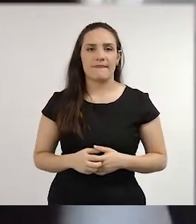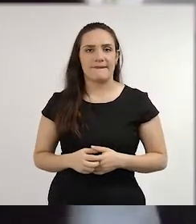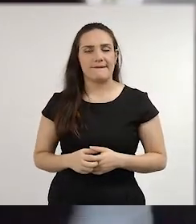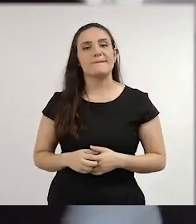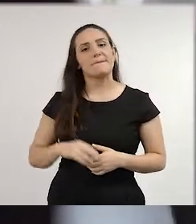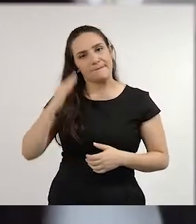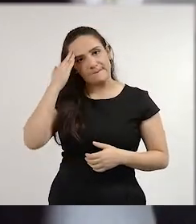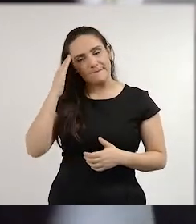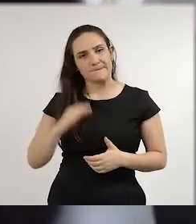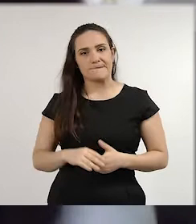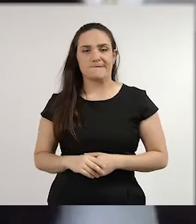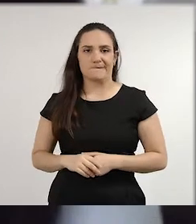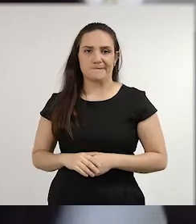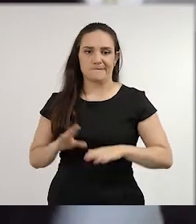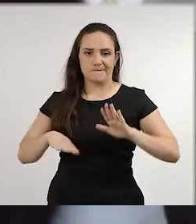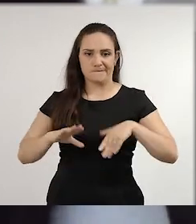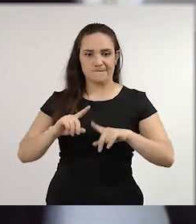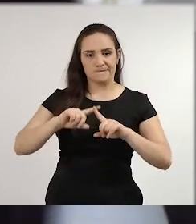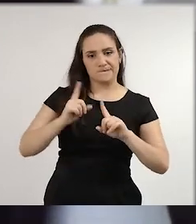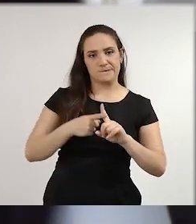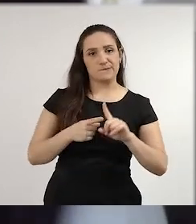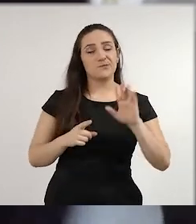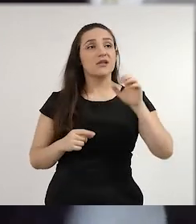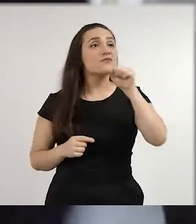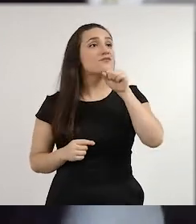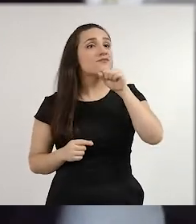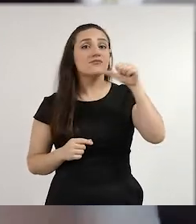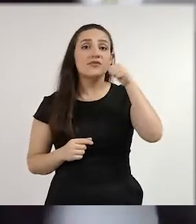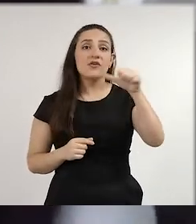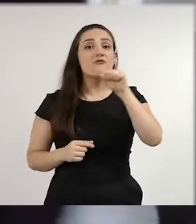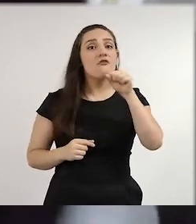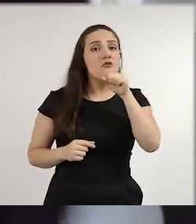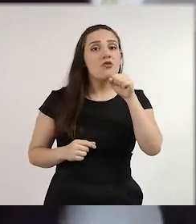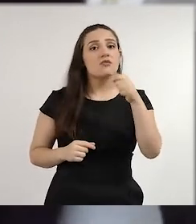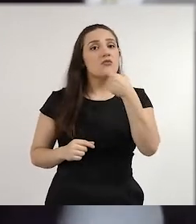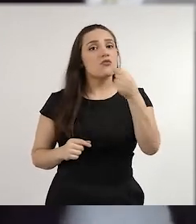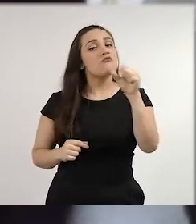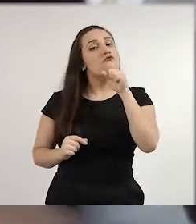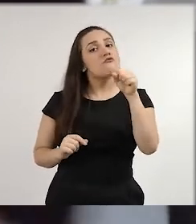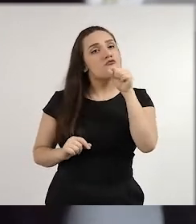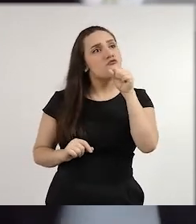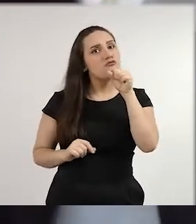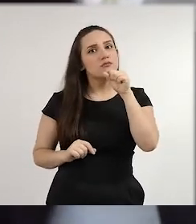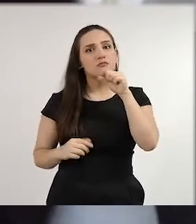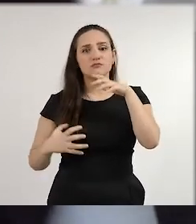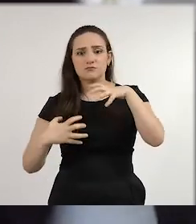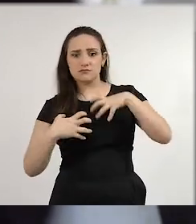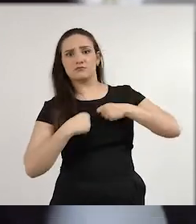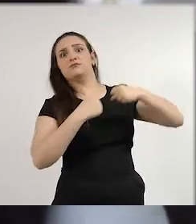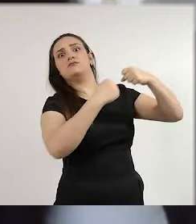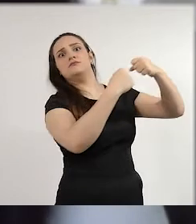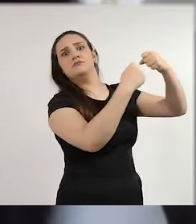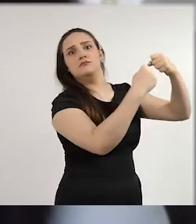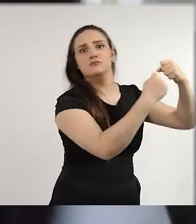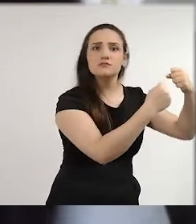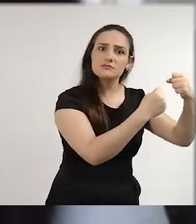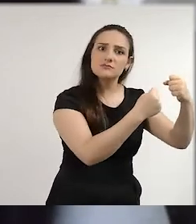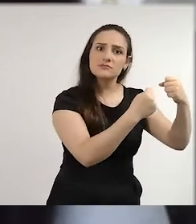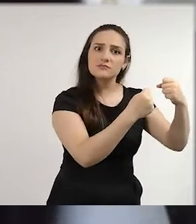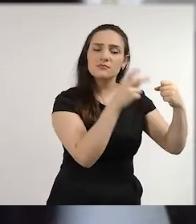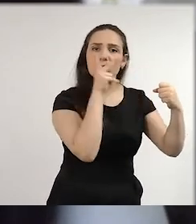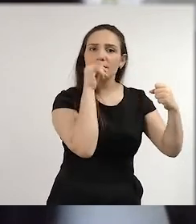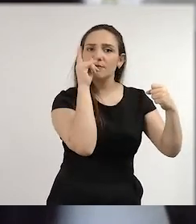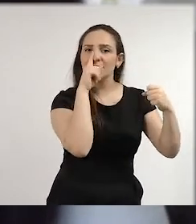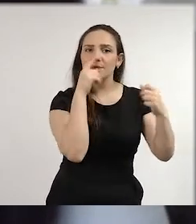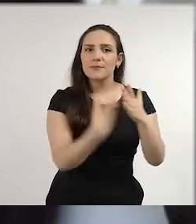nós vamos aprender com ele, a avó, o avô, né, as pessoas acabam tomando um espaço que é do pai e